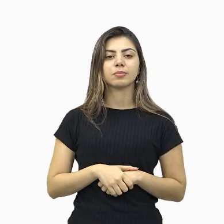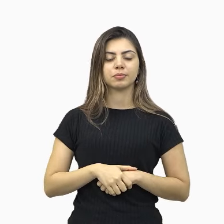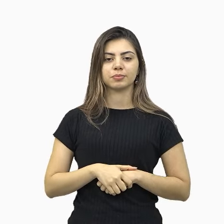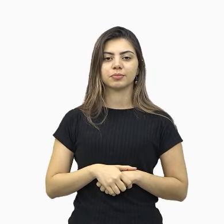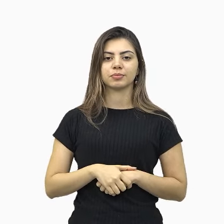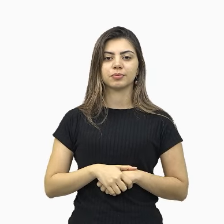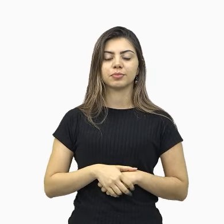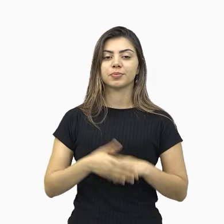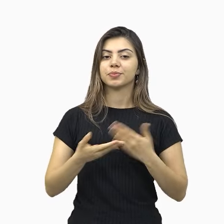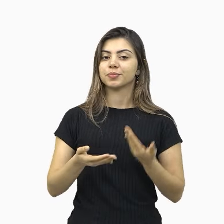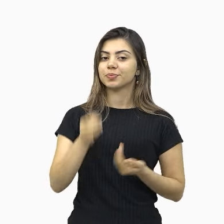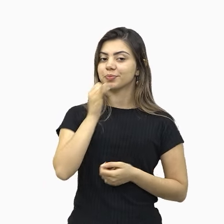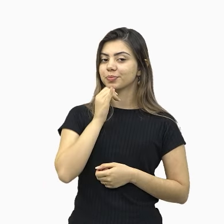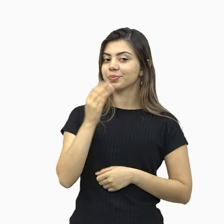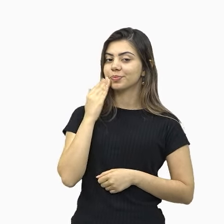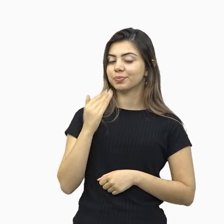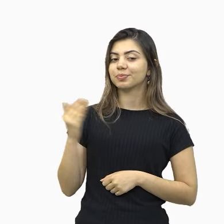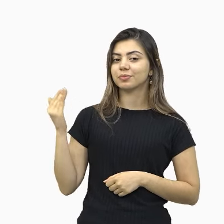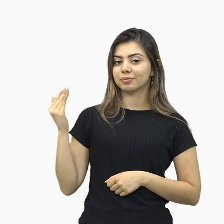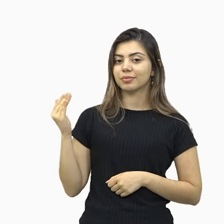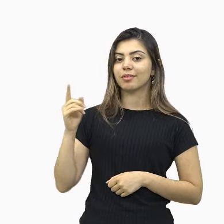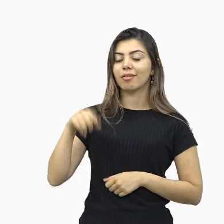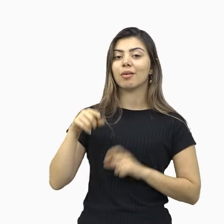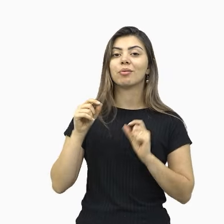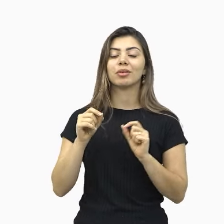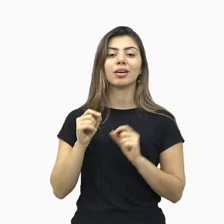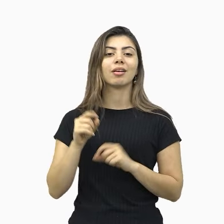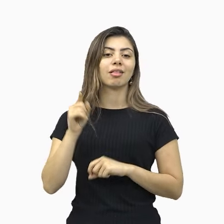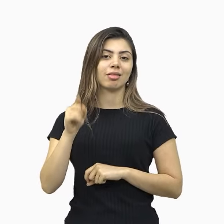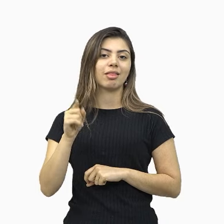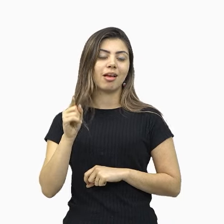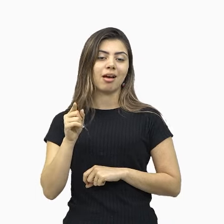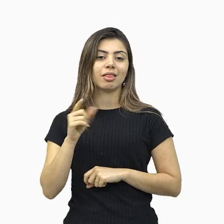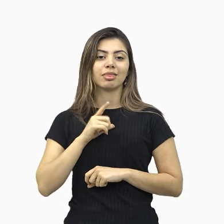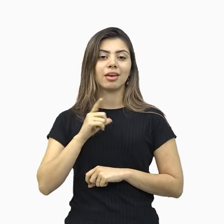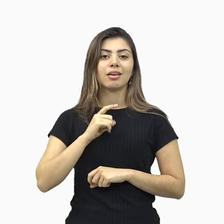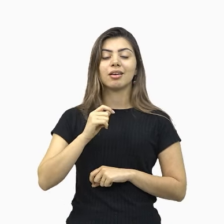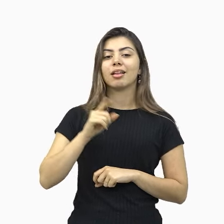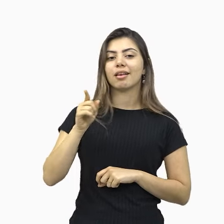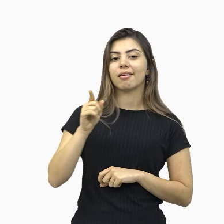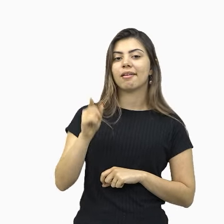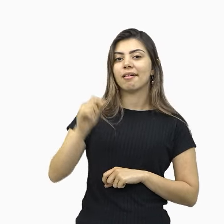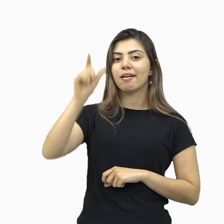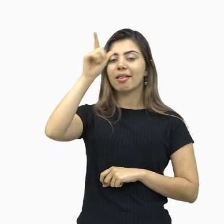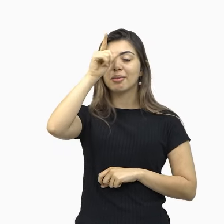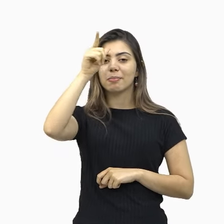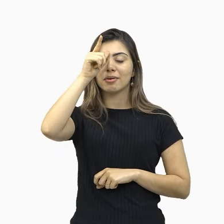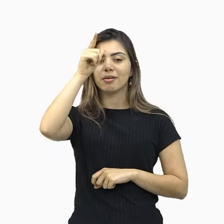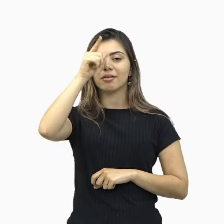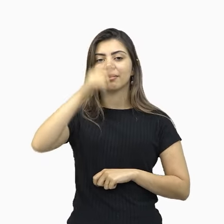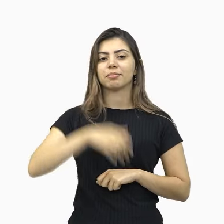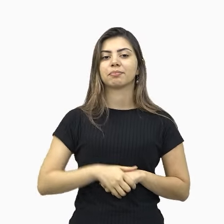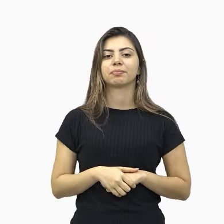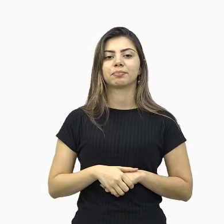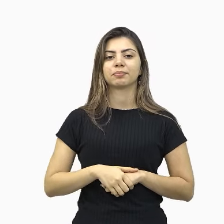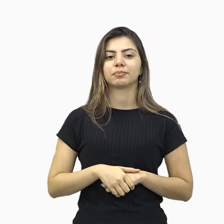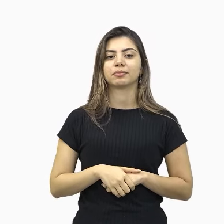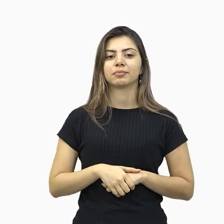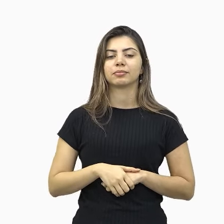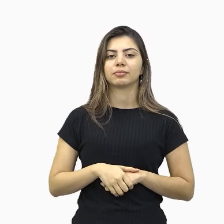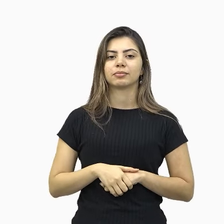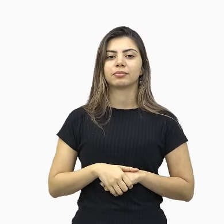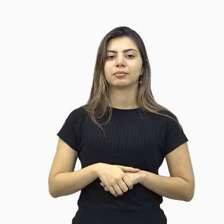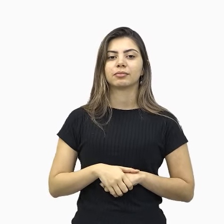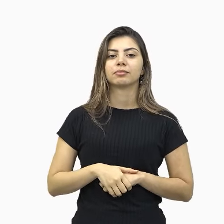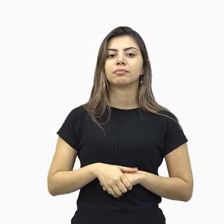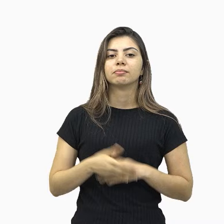ó, Germany, né, que é a Alemanha. Como é que fica a nacionalidade? A German, termina com a N no final. O outro que termina com